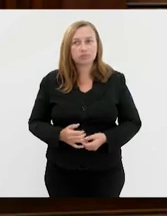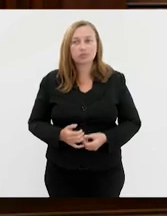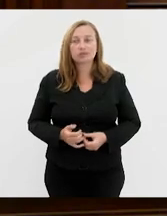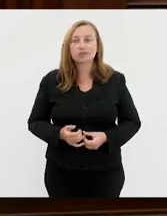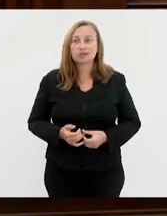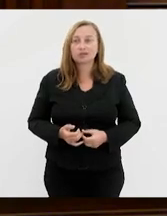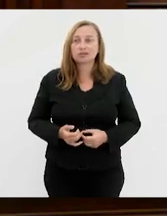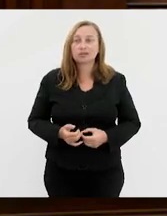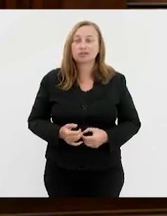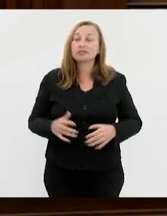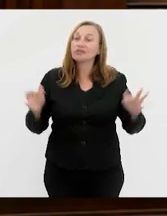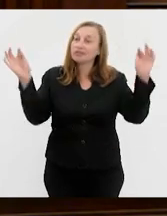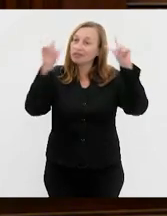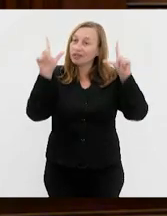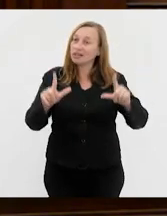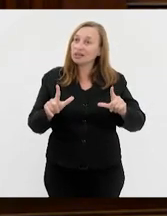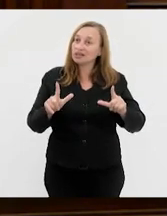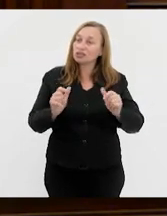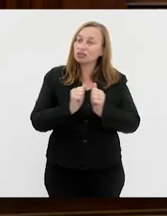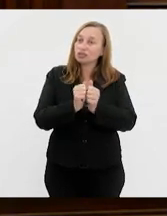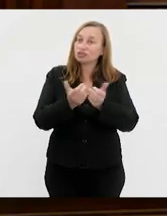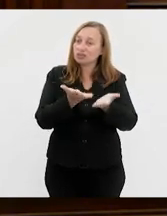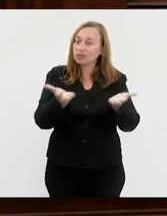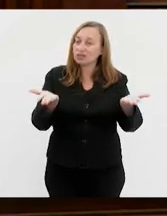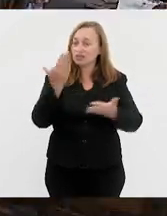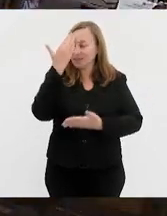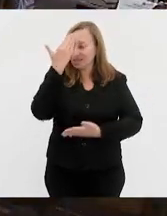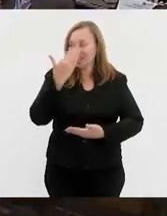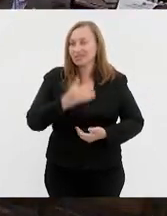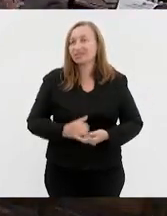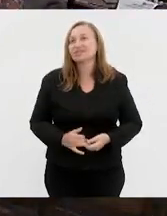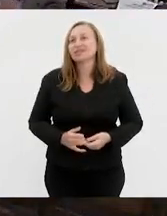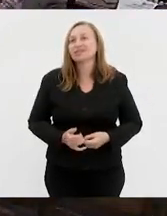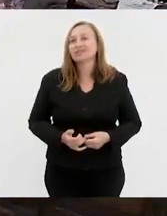e ser feliz com vocês aqui. Muito obrigado.